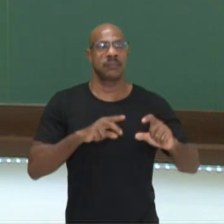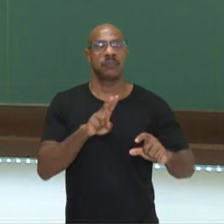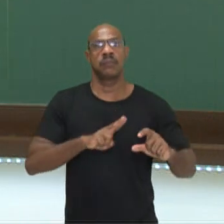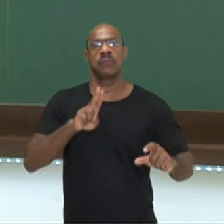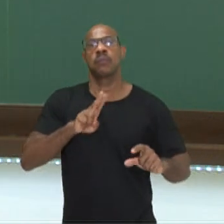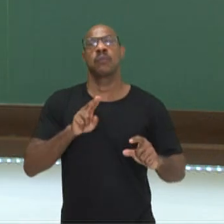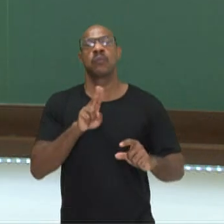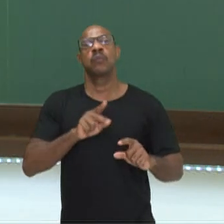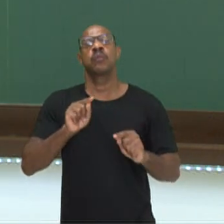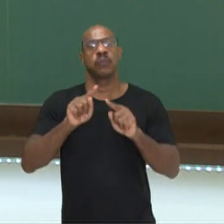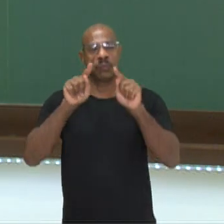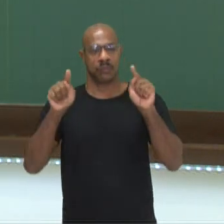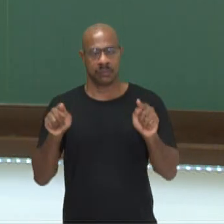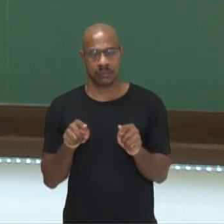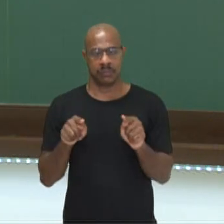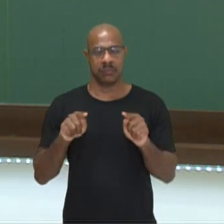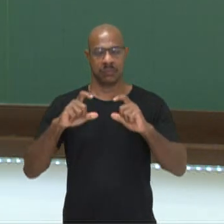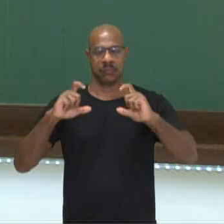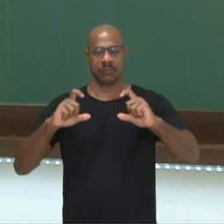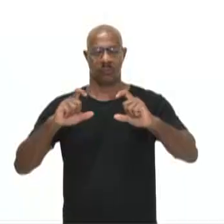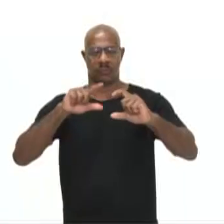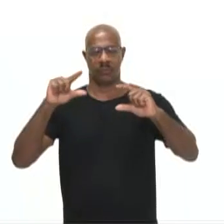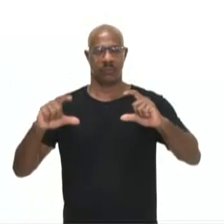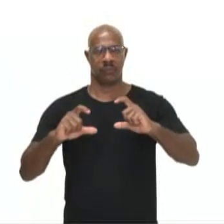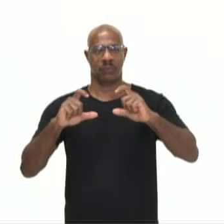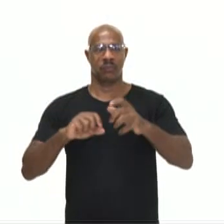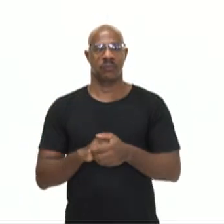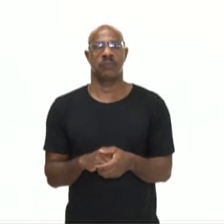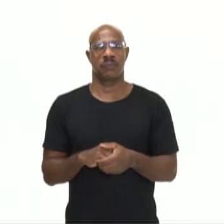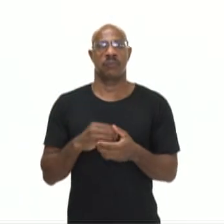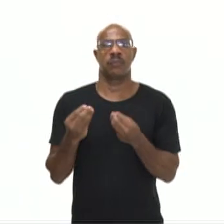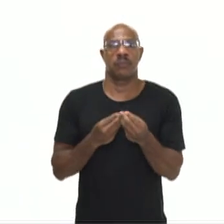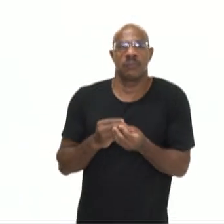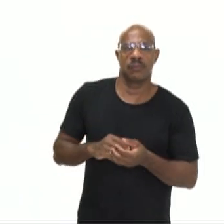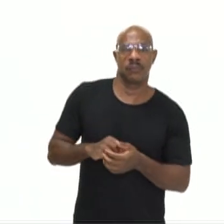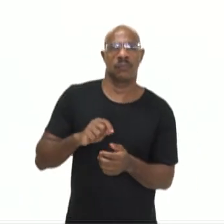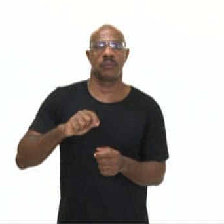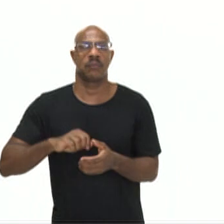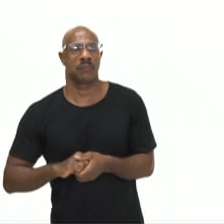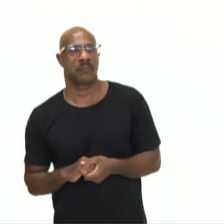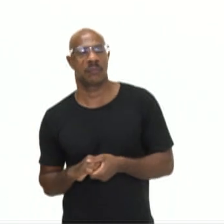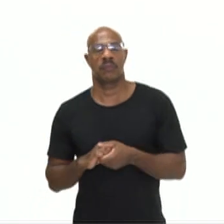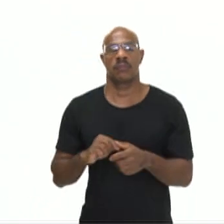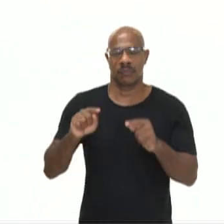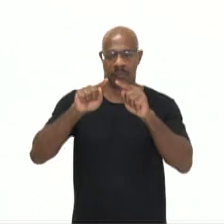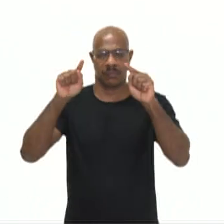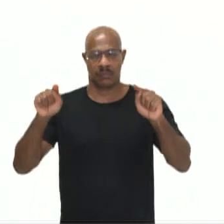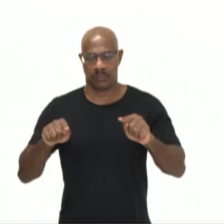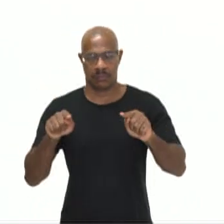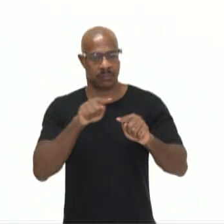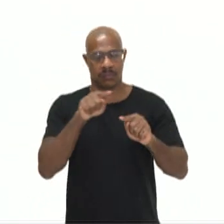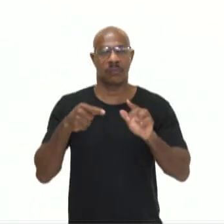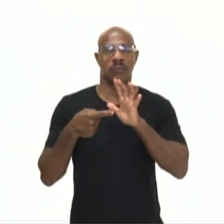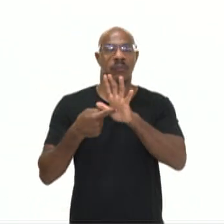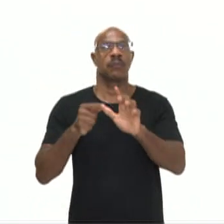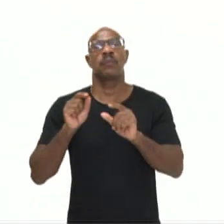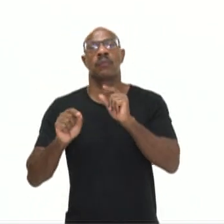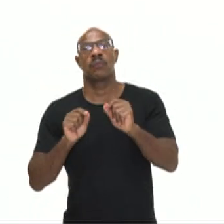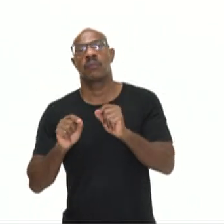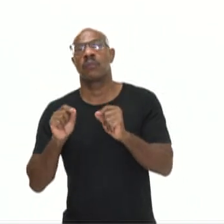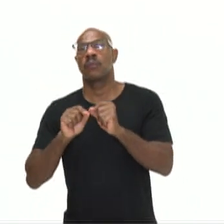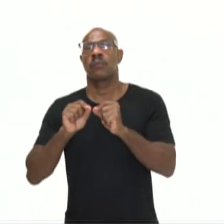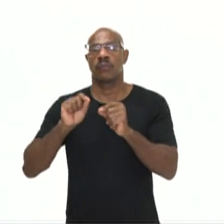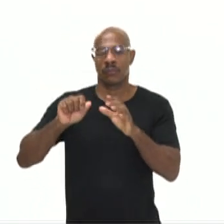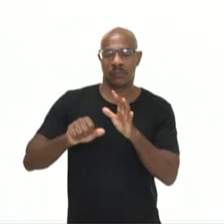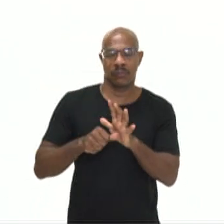do parênteses. Isso mesmo, sabiam que o sinal de associação, chamado parênteses, é aquele que mostra o que eu